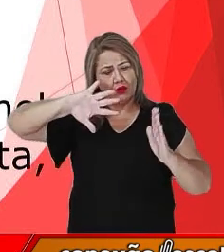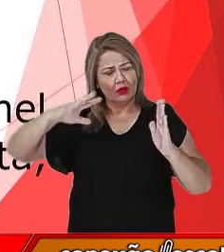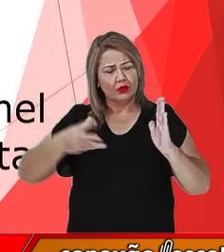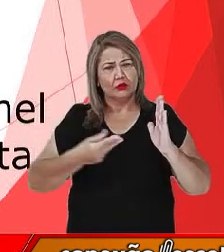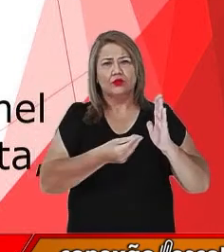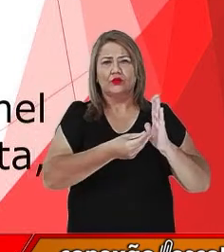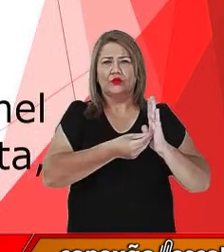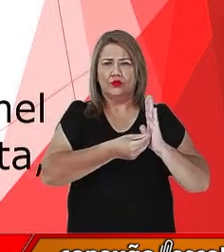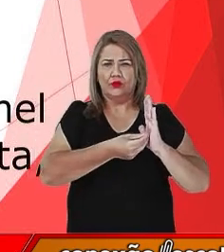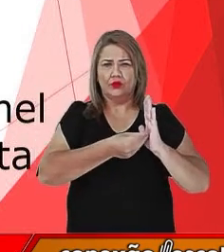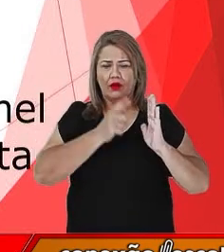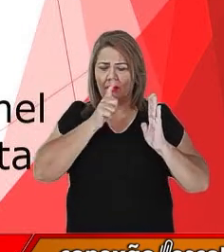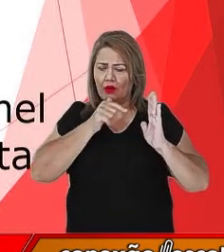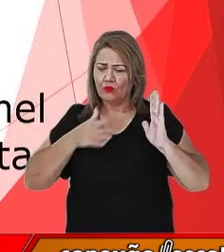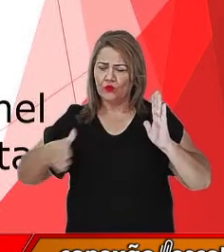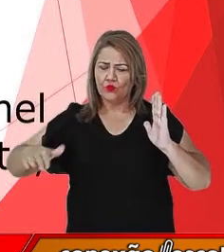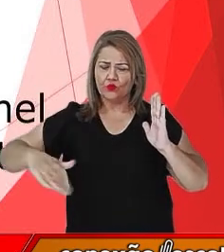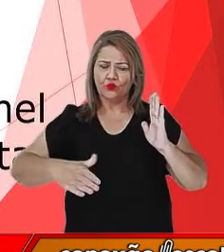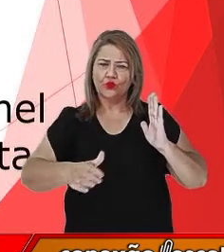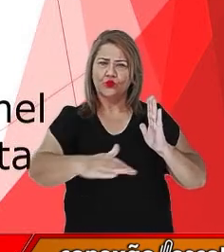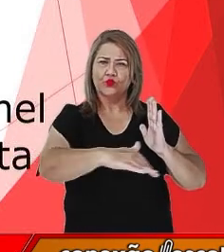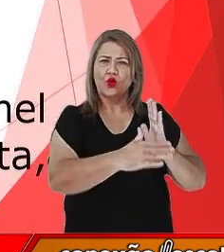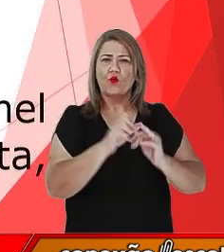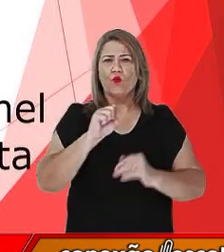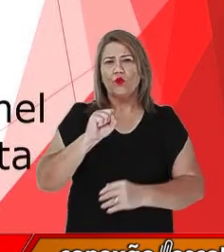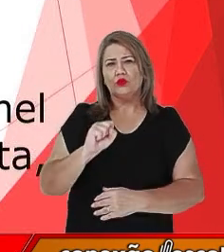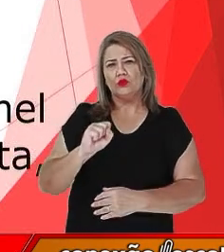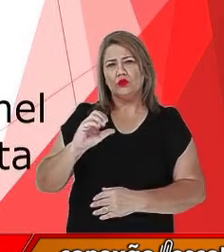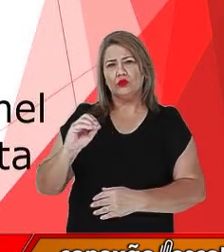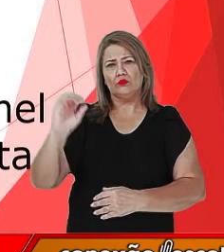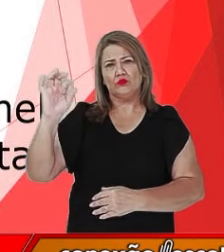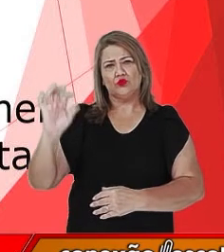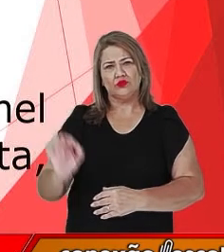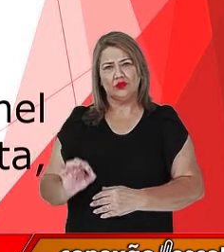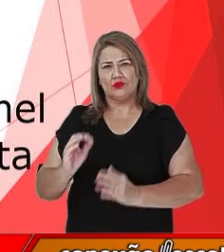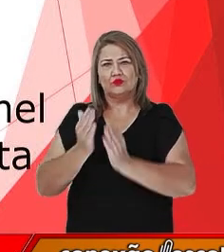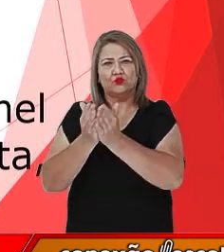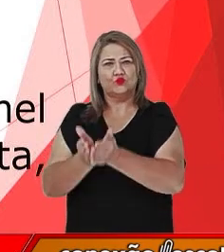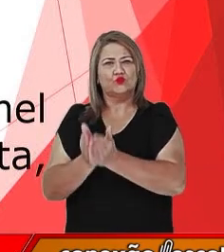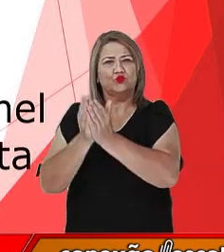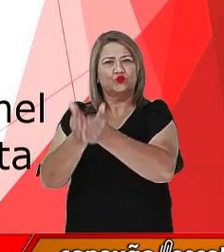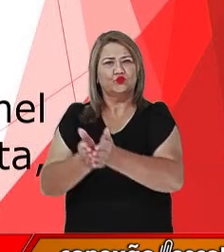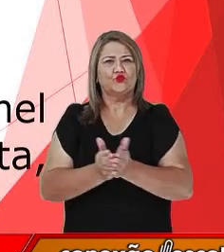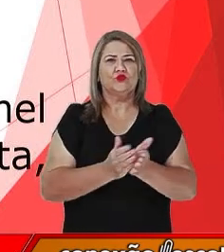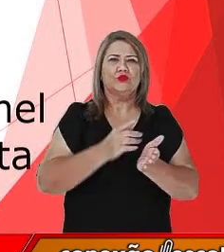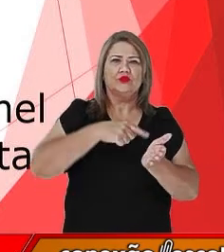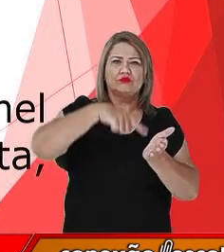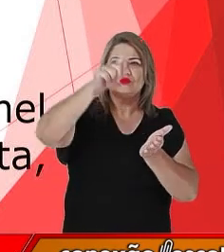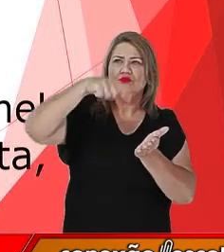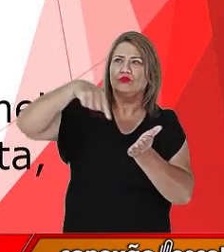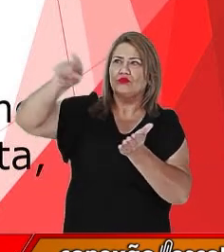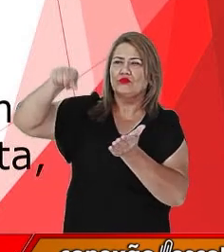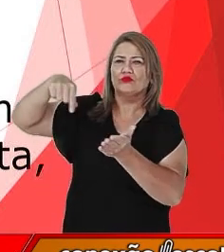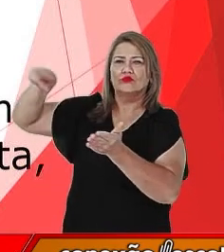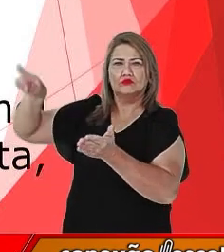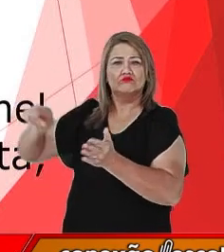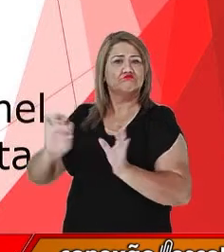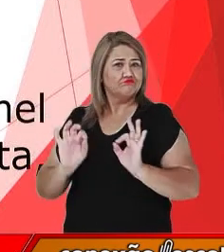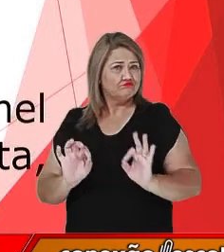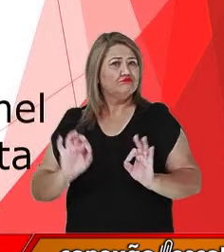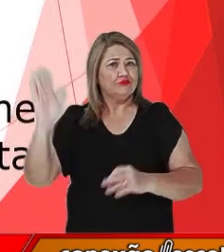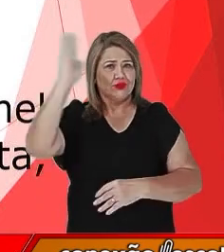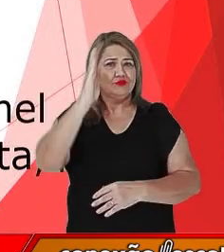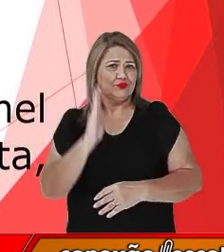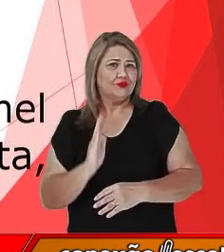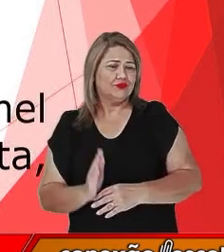vai corresponder a 80% das hidrovias nacionais. Isso mesmo, as hidrovias